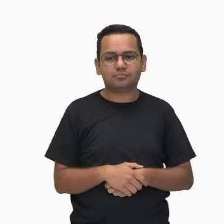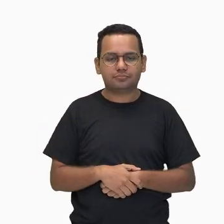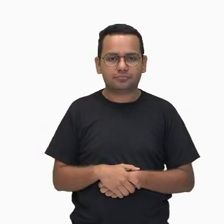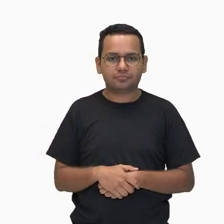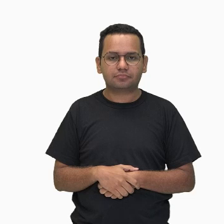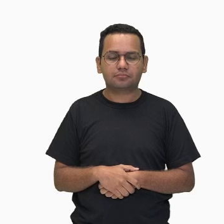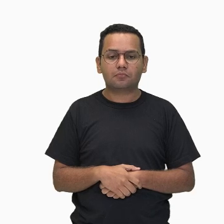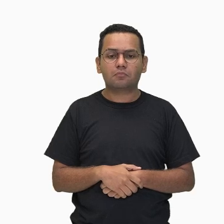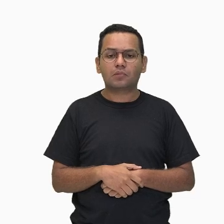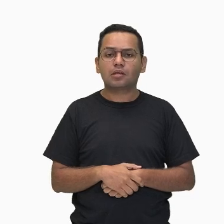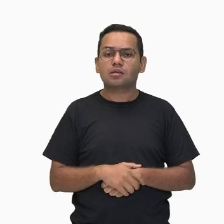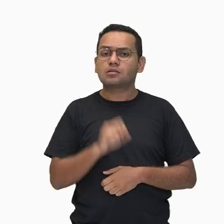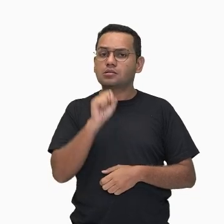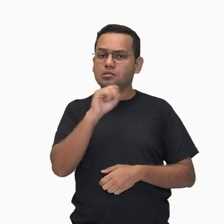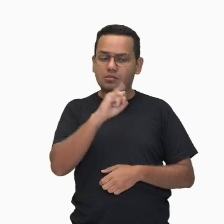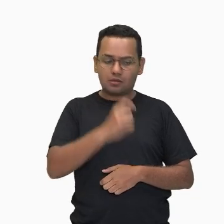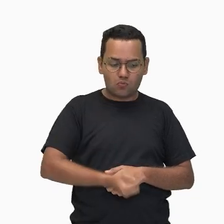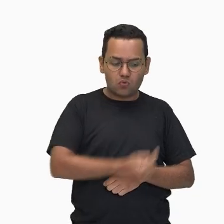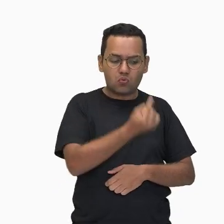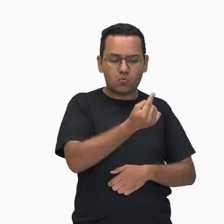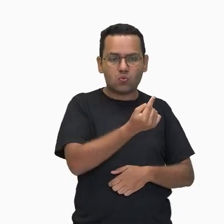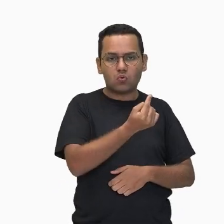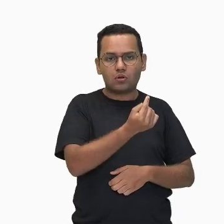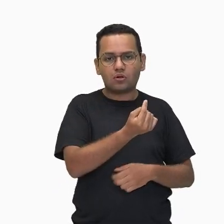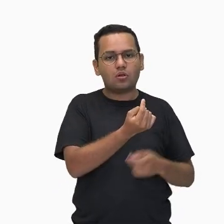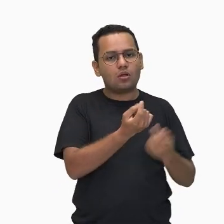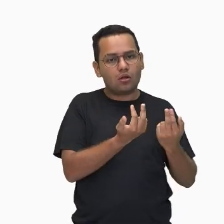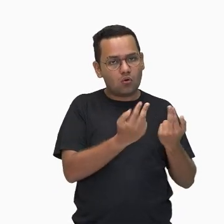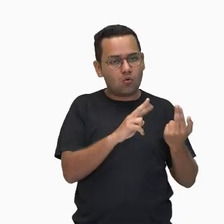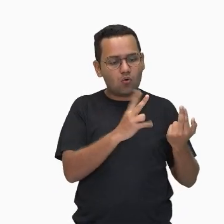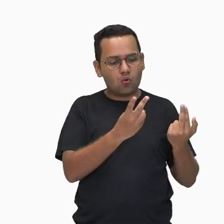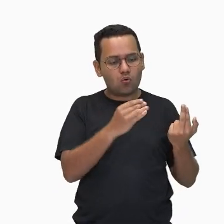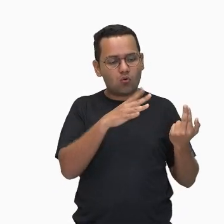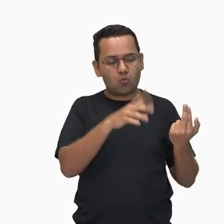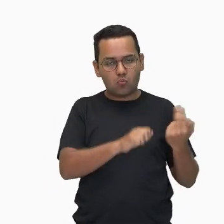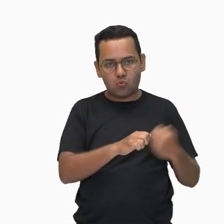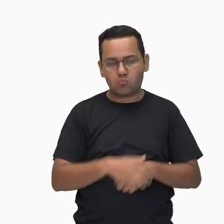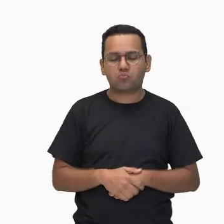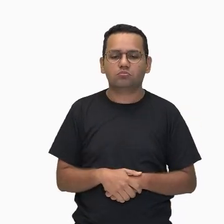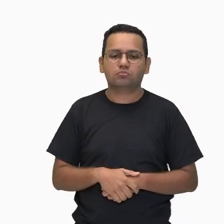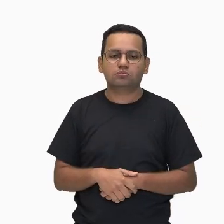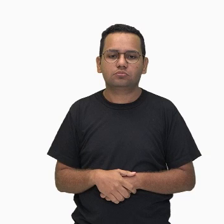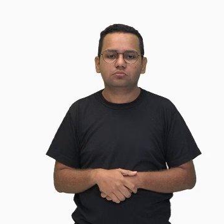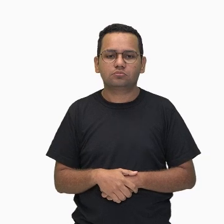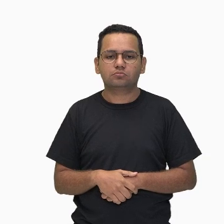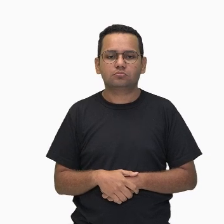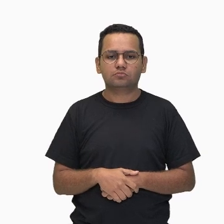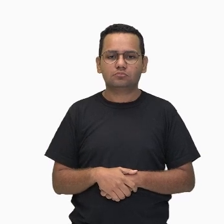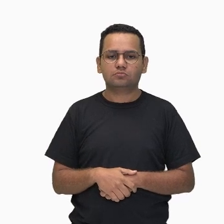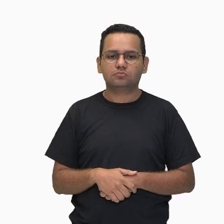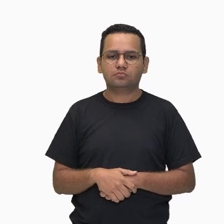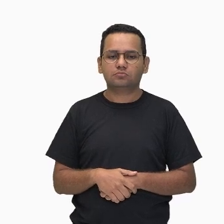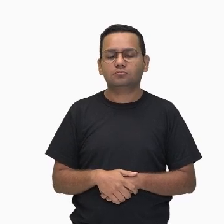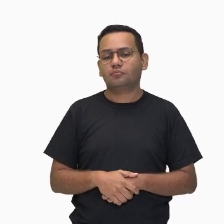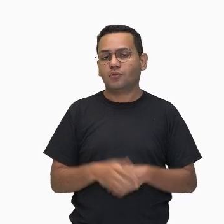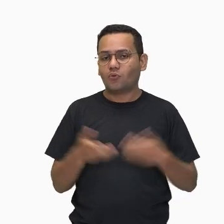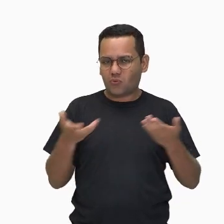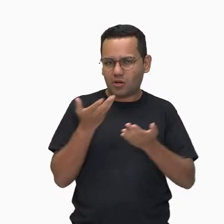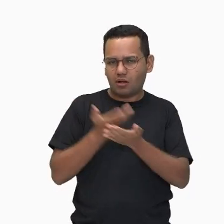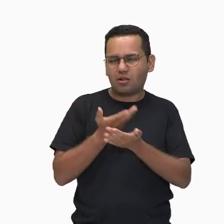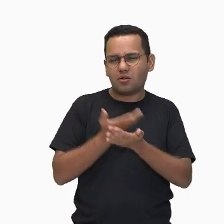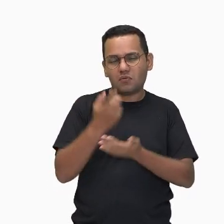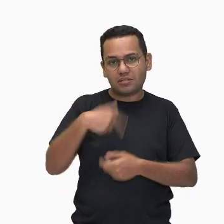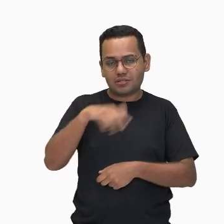fica dessa maneira, a gente diz que é uma substância homogênea. Tá? E na aula de hoje a gente vai entender quais os processos que se